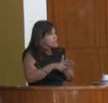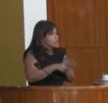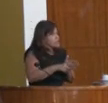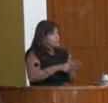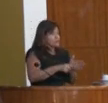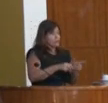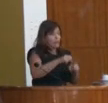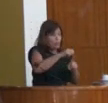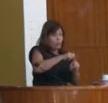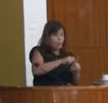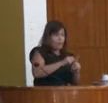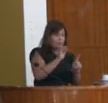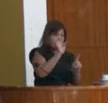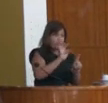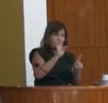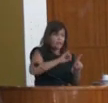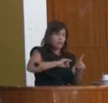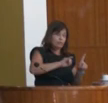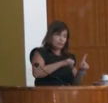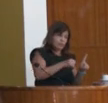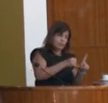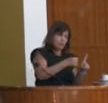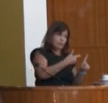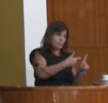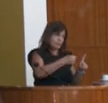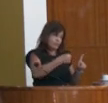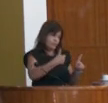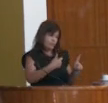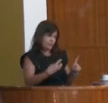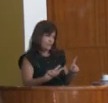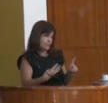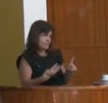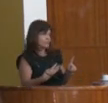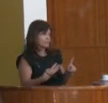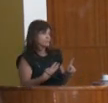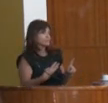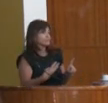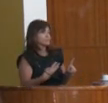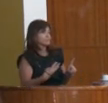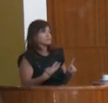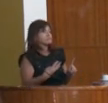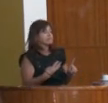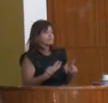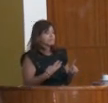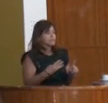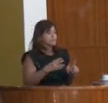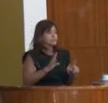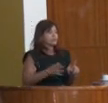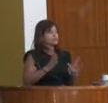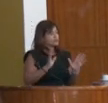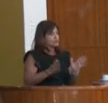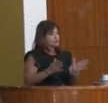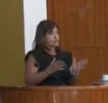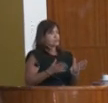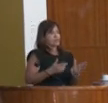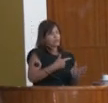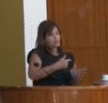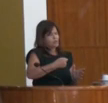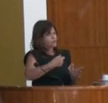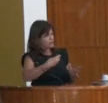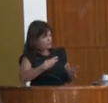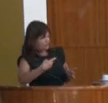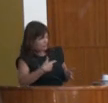em fevereiro de 2023, então está um pouquinho desatualizada. Os dados são de janeiro de 2023,